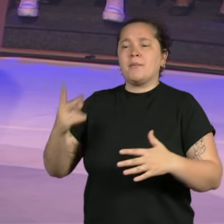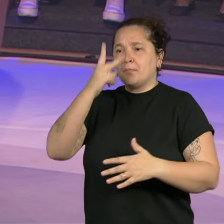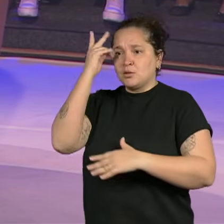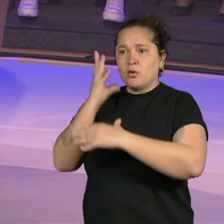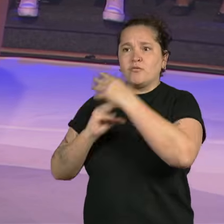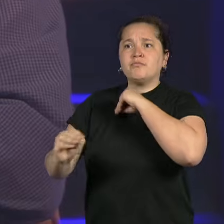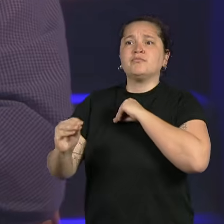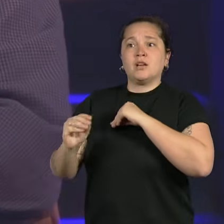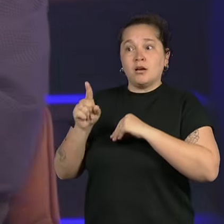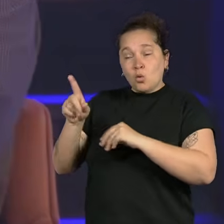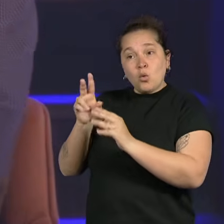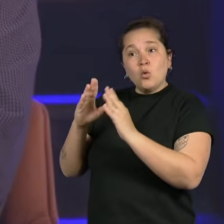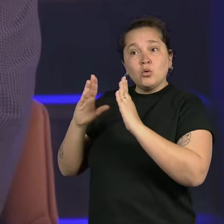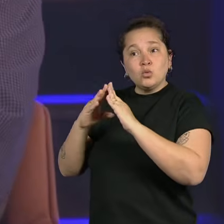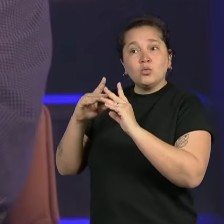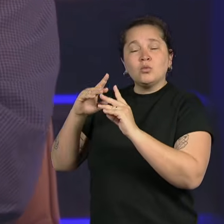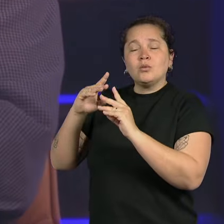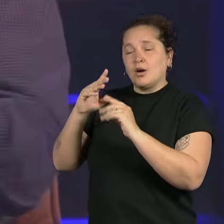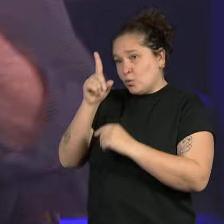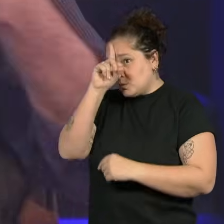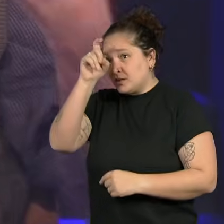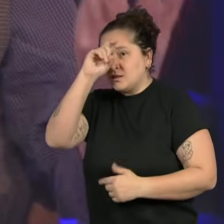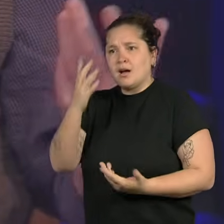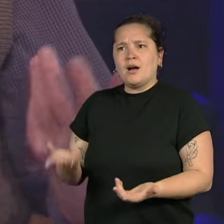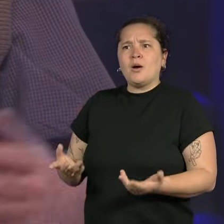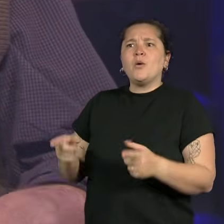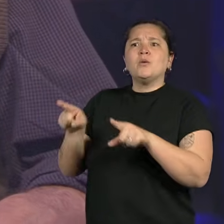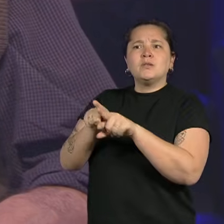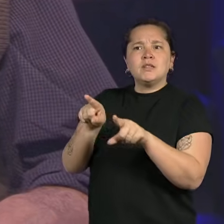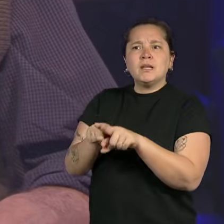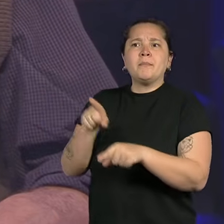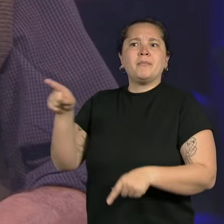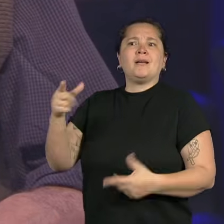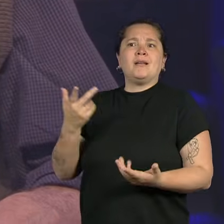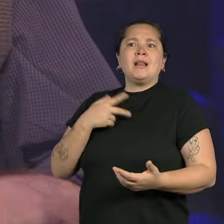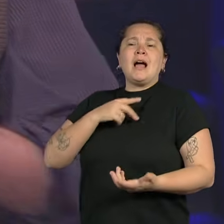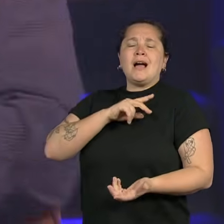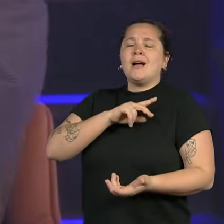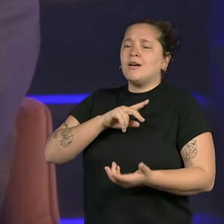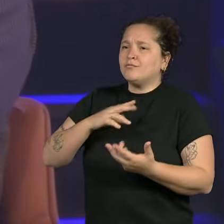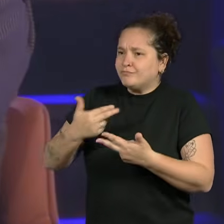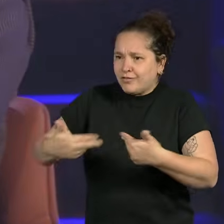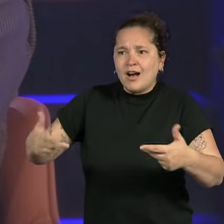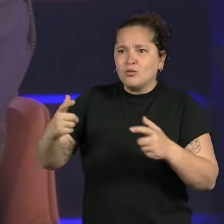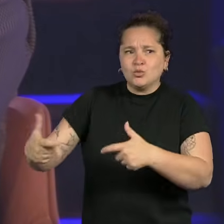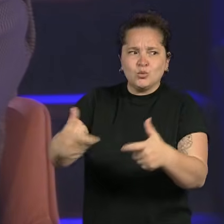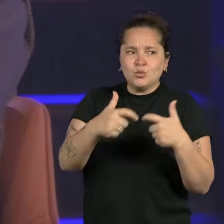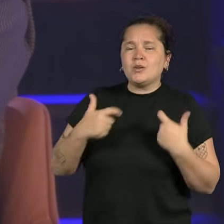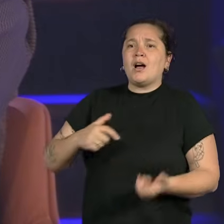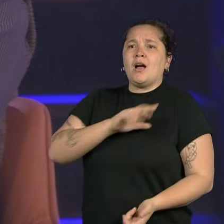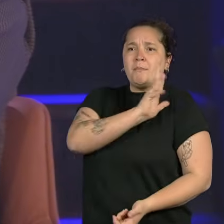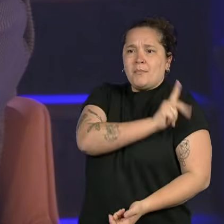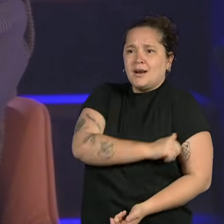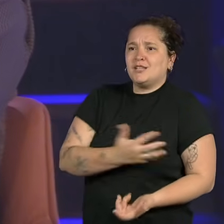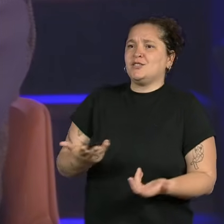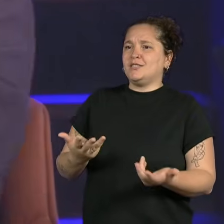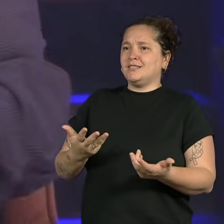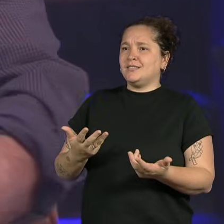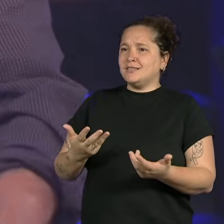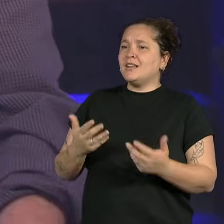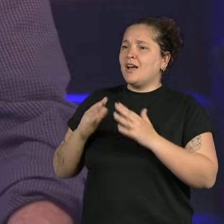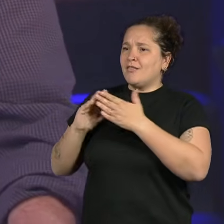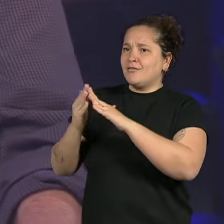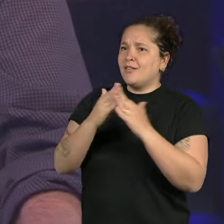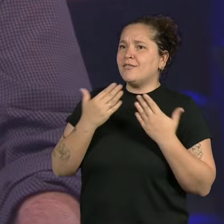nos hospitais, né? Na Palestina, nas nossas favelas, né? É aí que a gente está com Jesus,